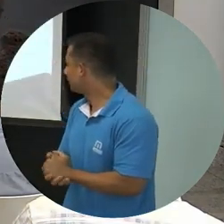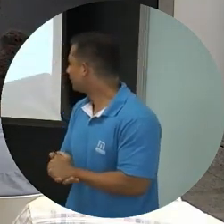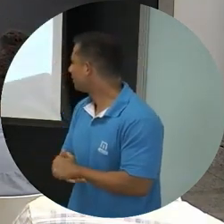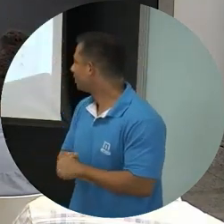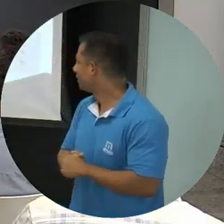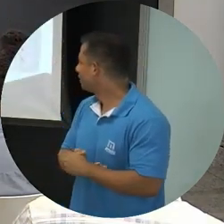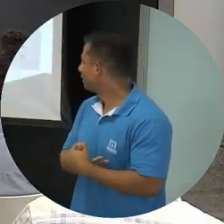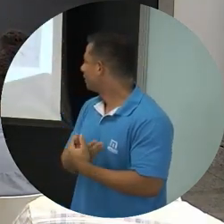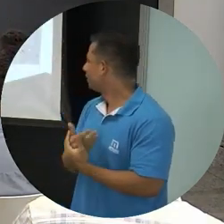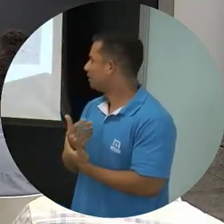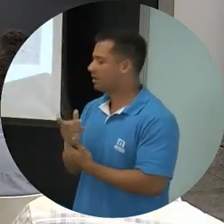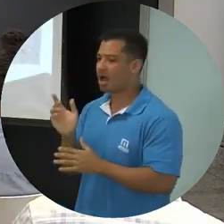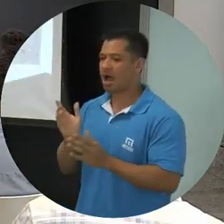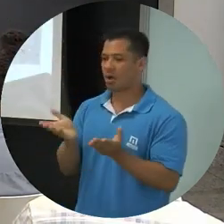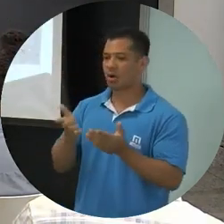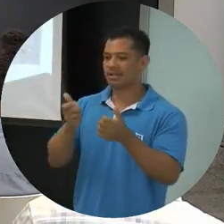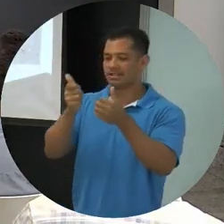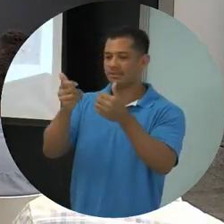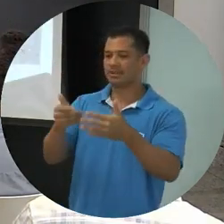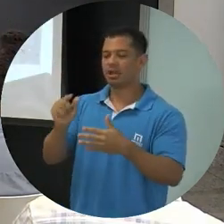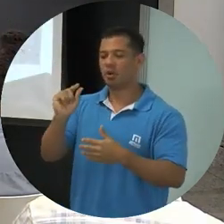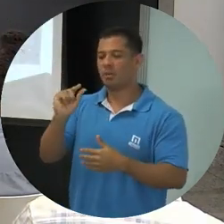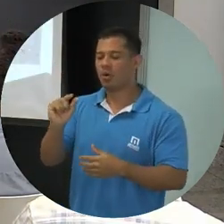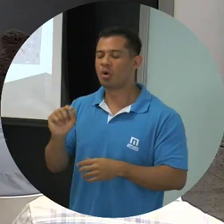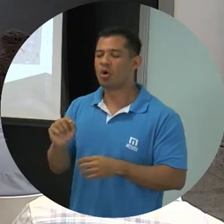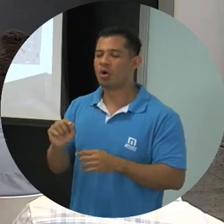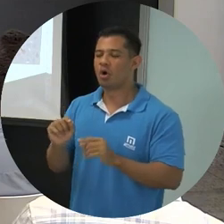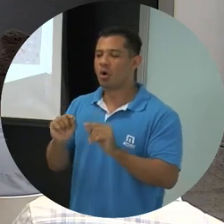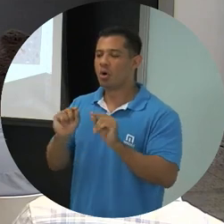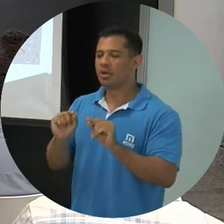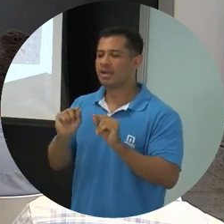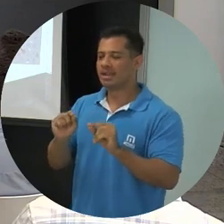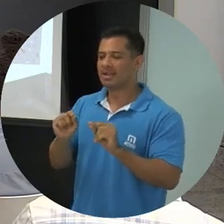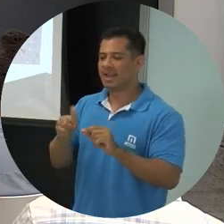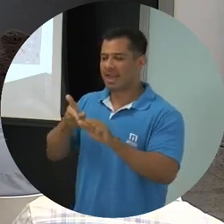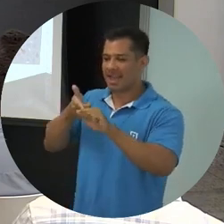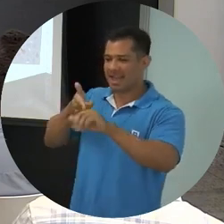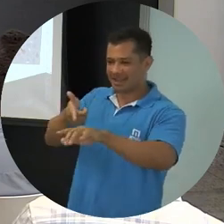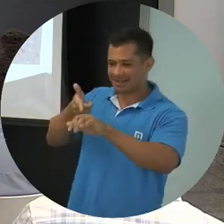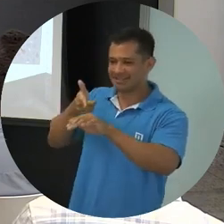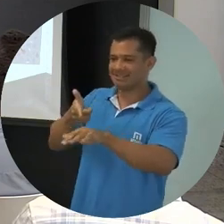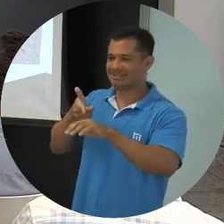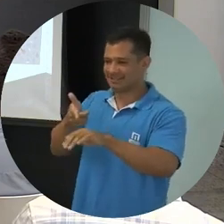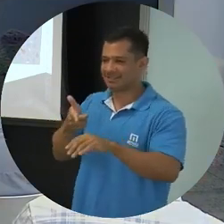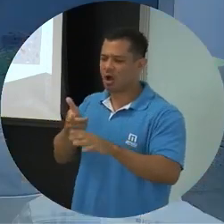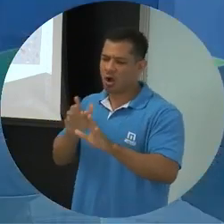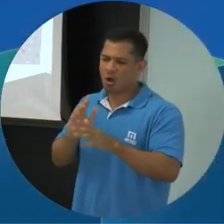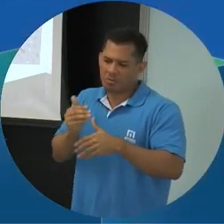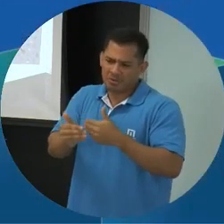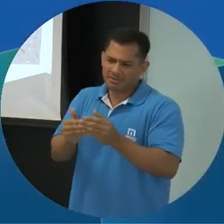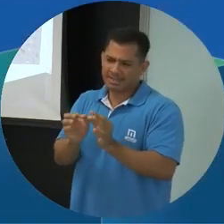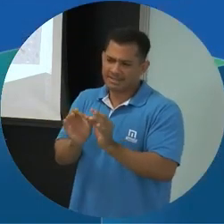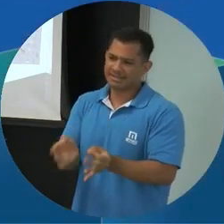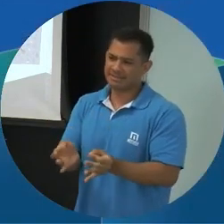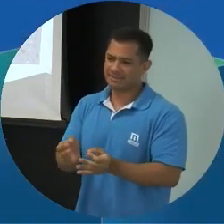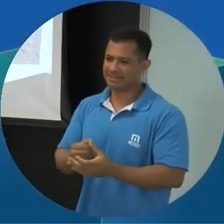Então, aqui a gente explicando um pouco, né, o que é a hidrodemolição. O processo é muito simples.